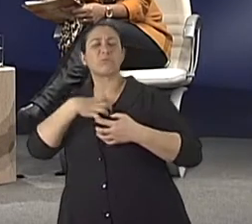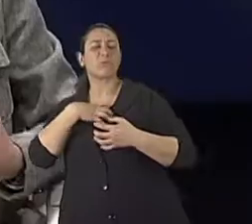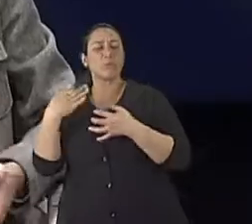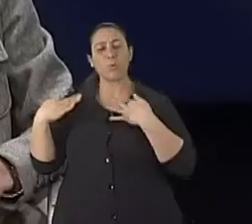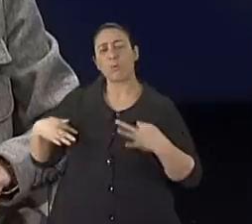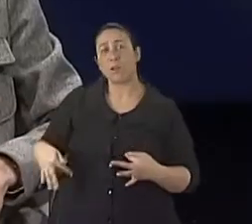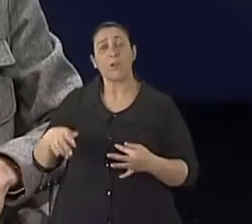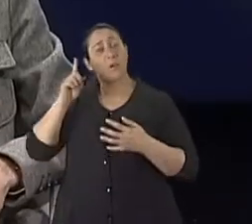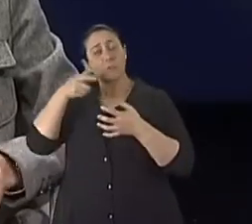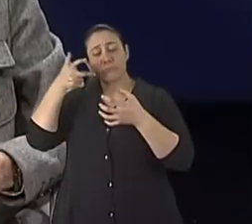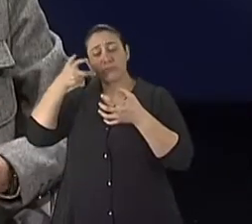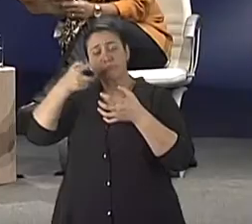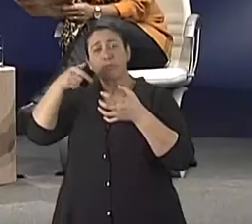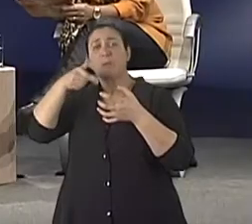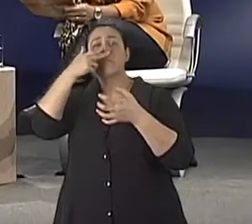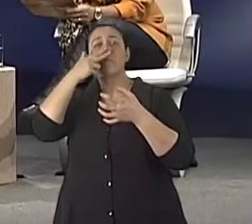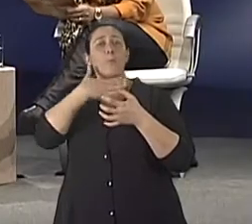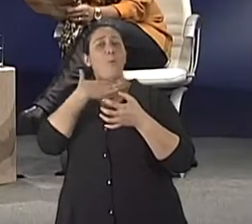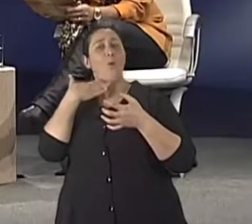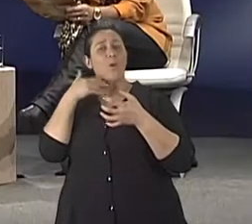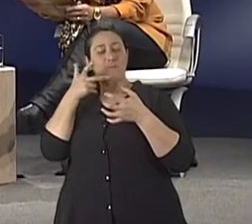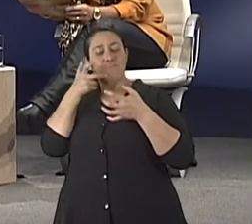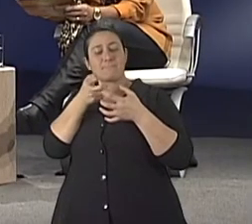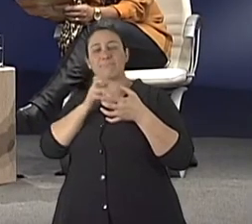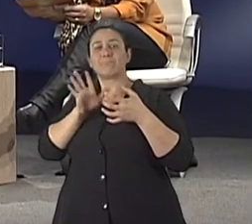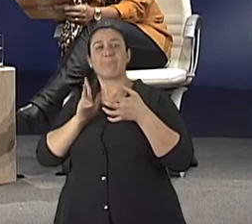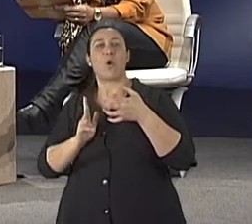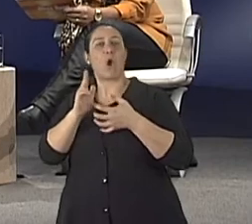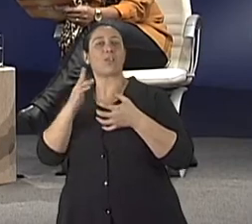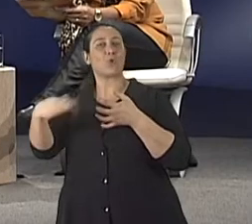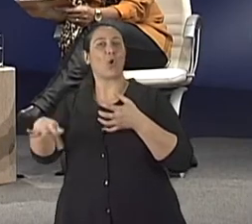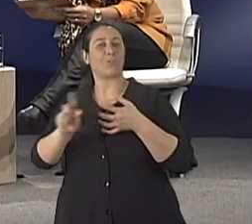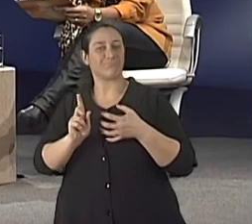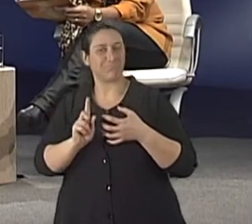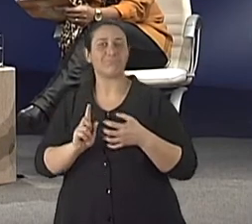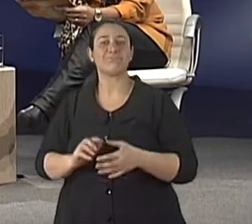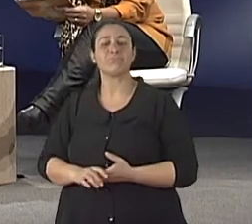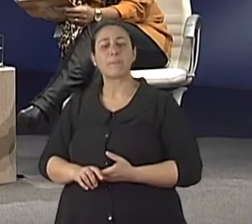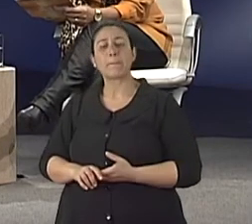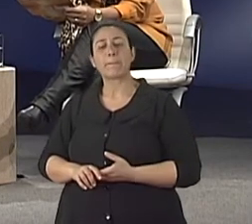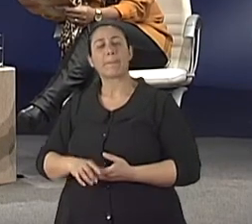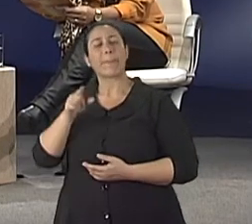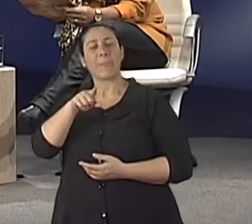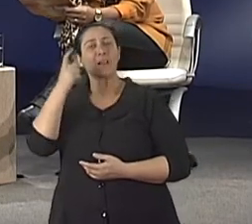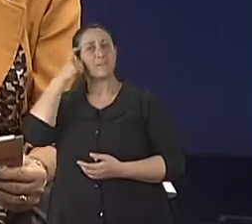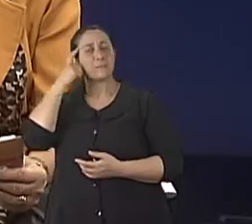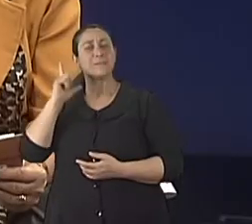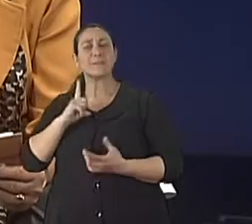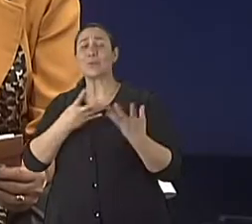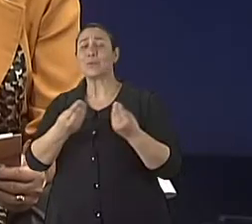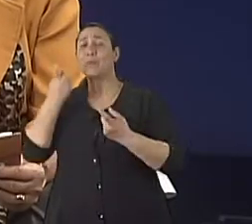o paciente fica com condições sim o que a gente está anotando em toda a nossa conversa aqui doutor é a preocupação do especialista em